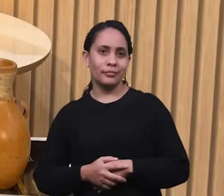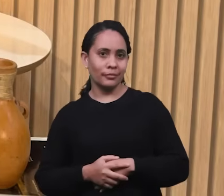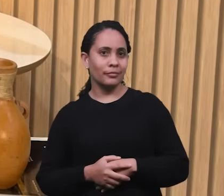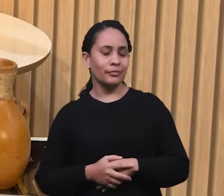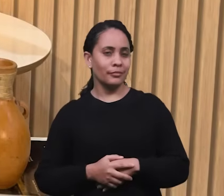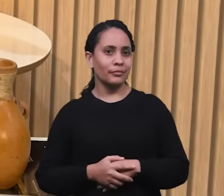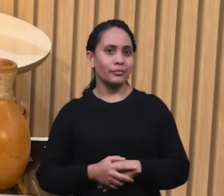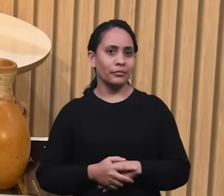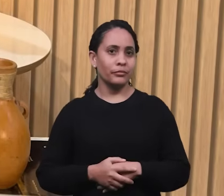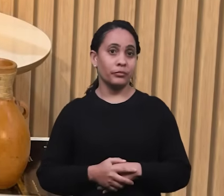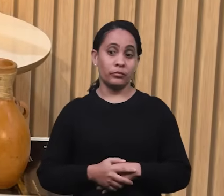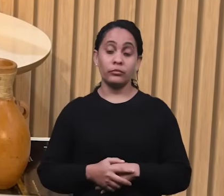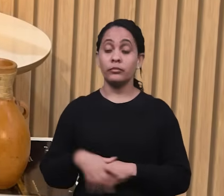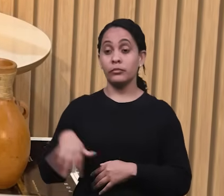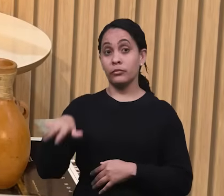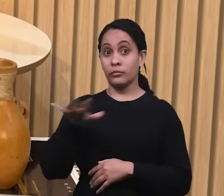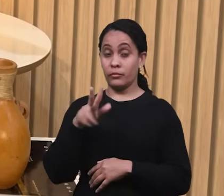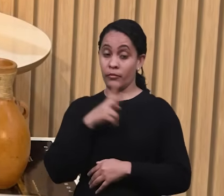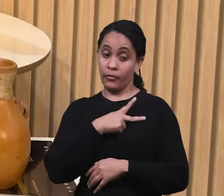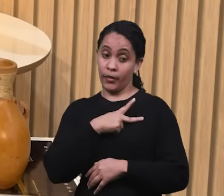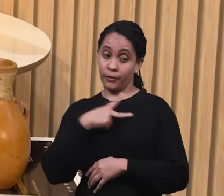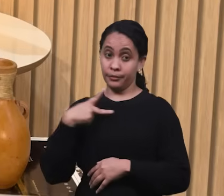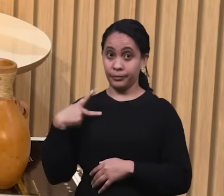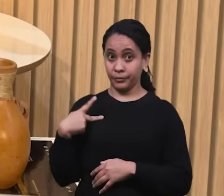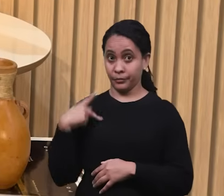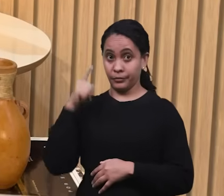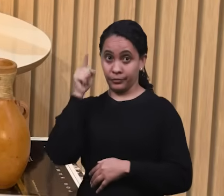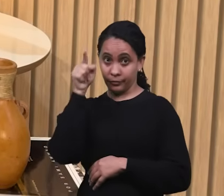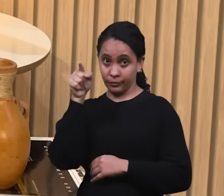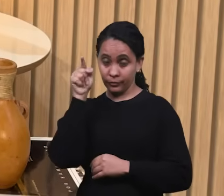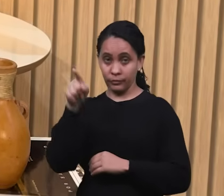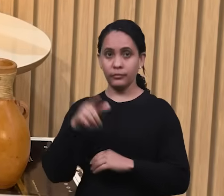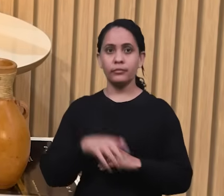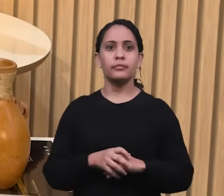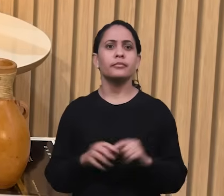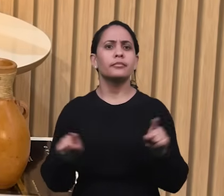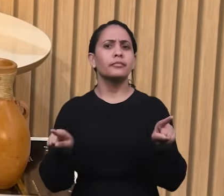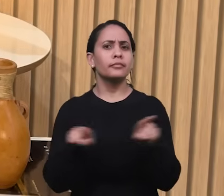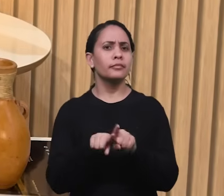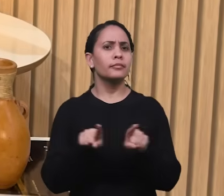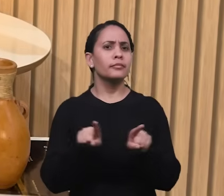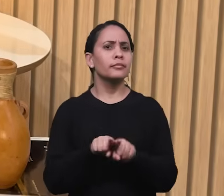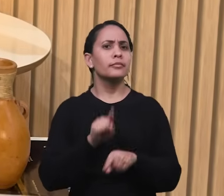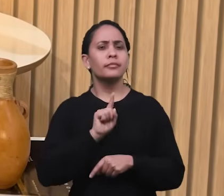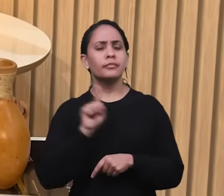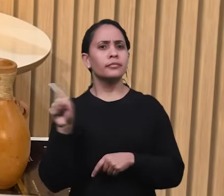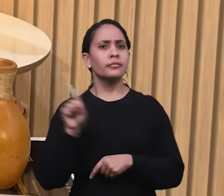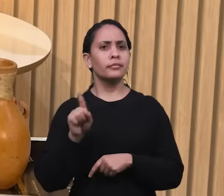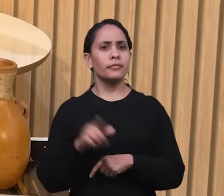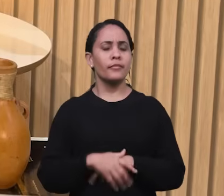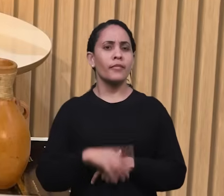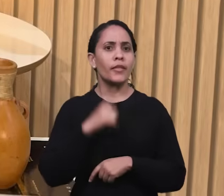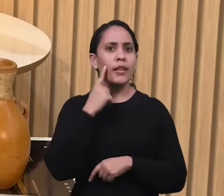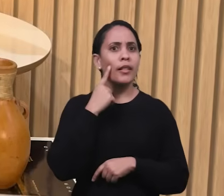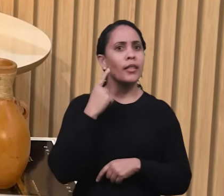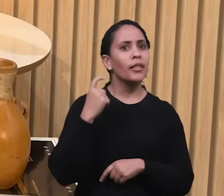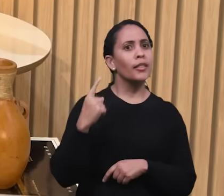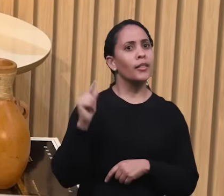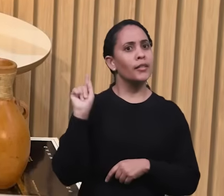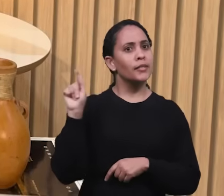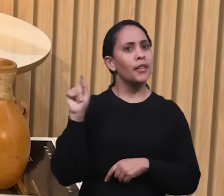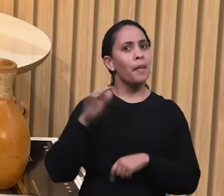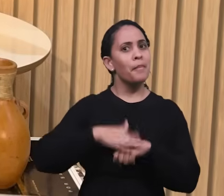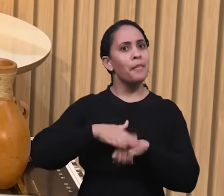fazer reuniões com esses pastores do Paquistão e da Índia. Eles começaram a se interessar cada vez